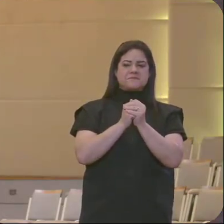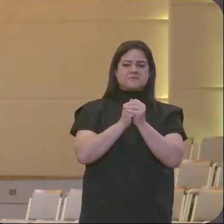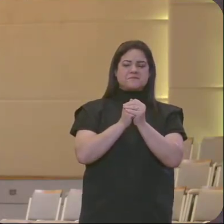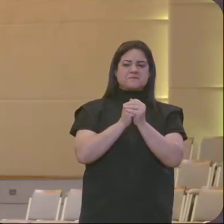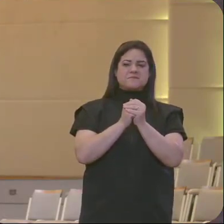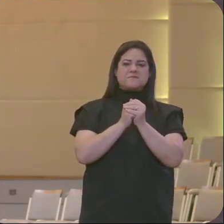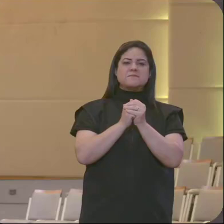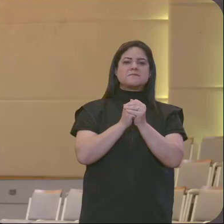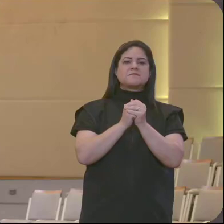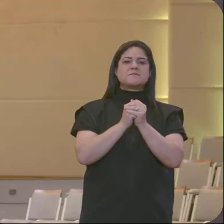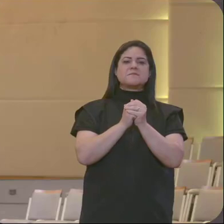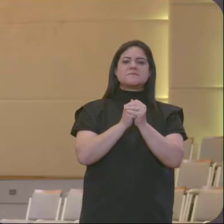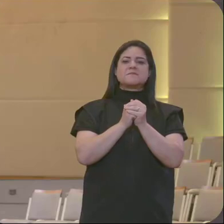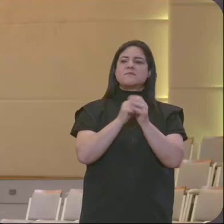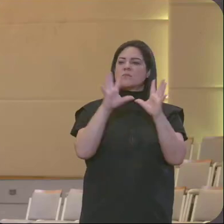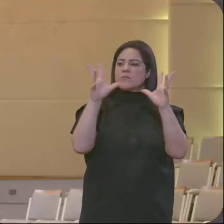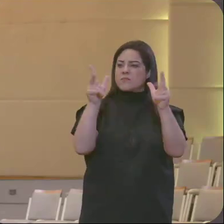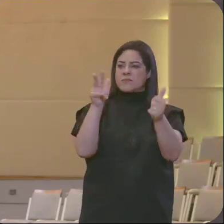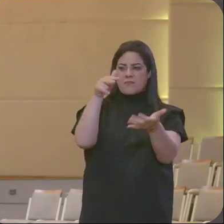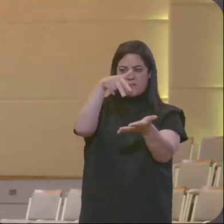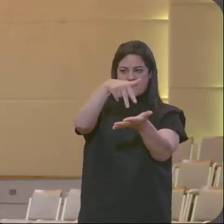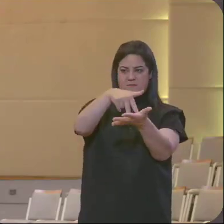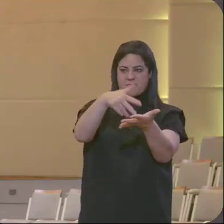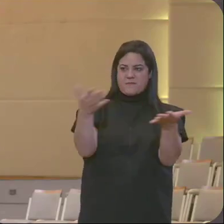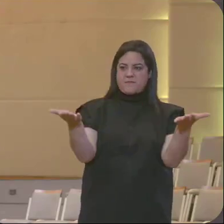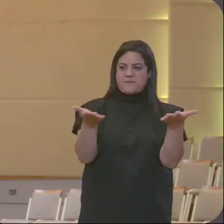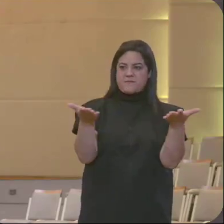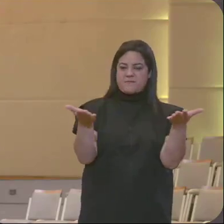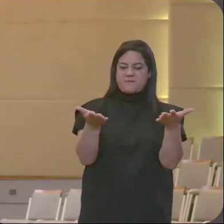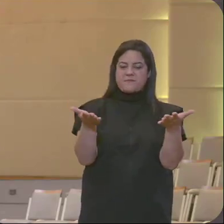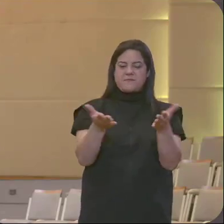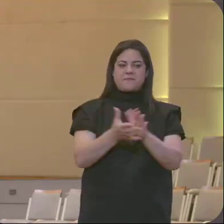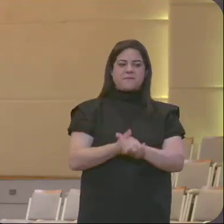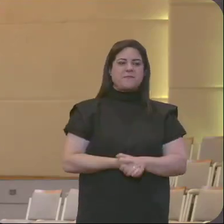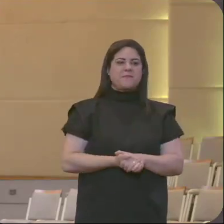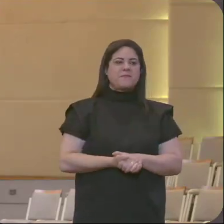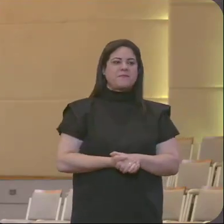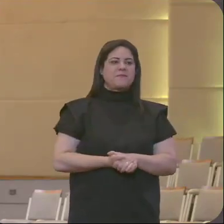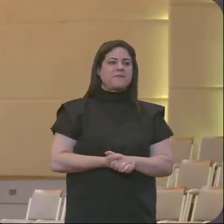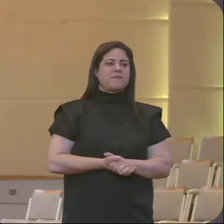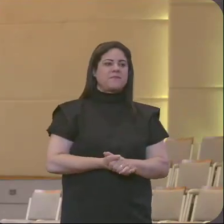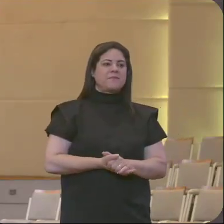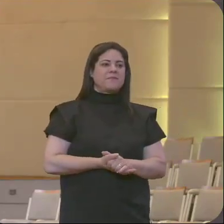Eu vou convidar você para ficar de pé aí no seu lugar, onde você está.